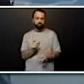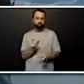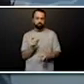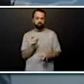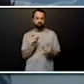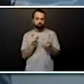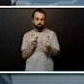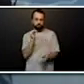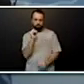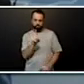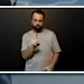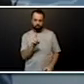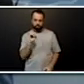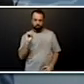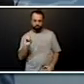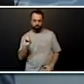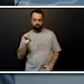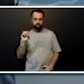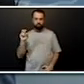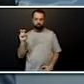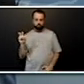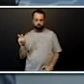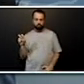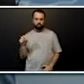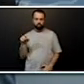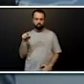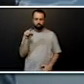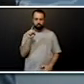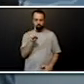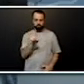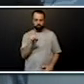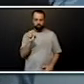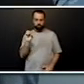1, 0 e 5.